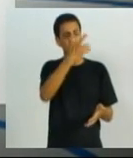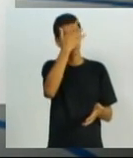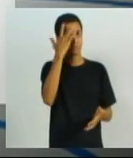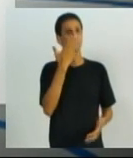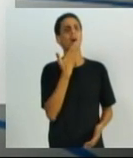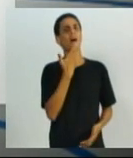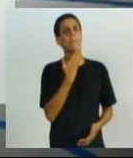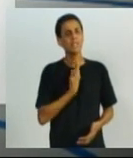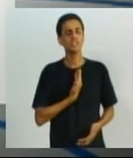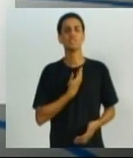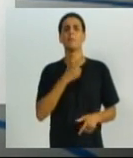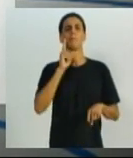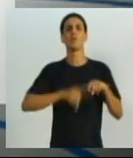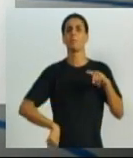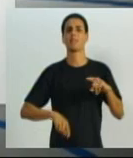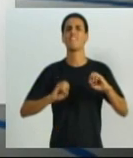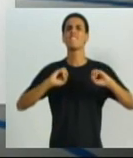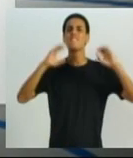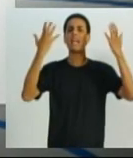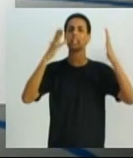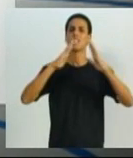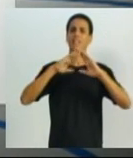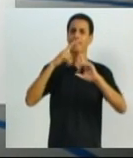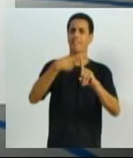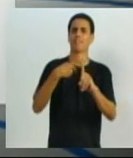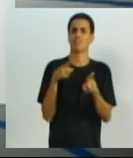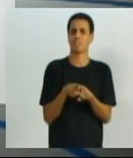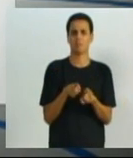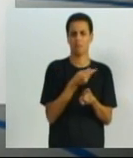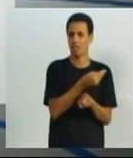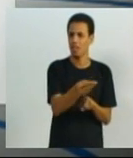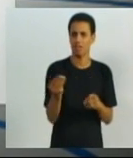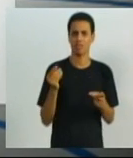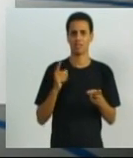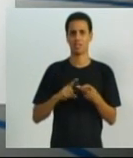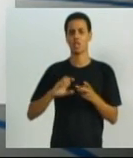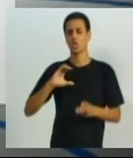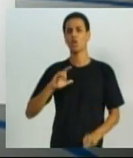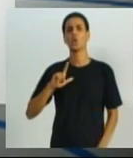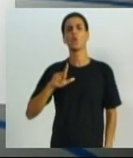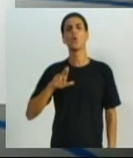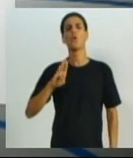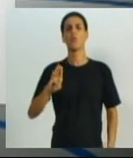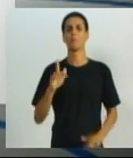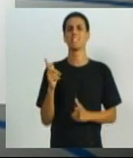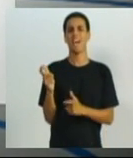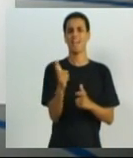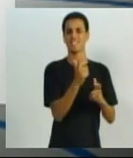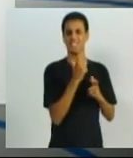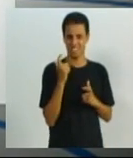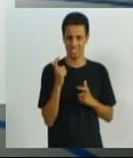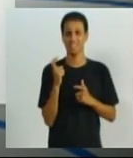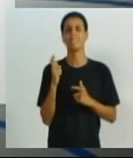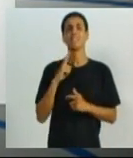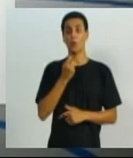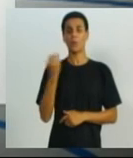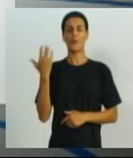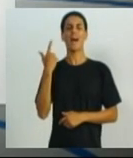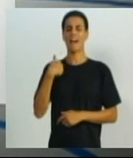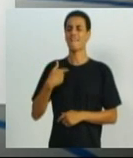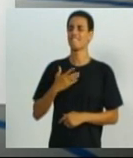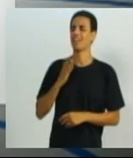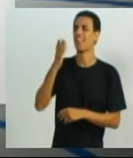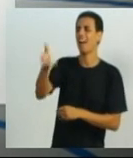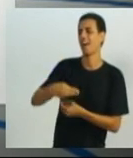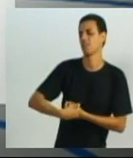proíba isso nas festas de igreja, nas festas de clube de caça e tiro, porque tem um monte de candidato achando que ganha um monte de voto, vai lá e joga